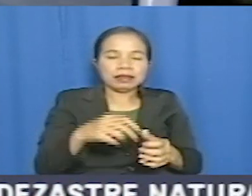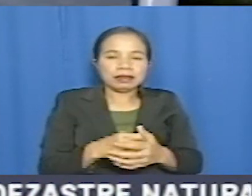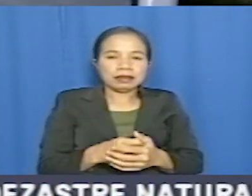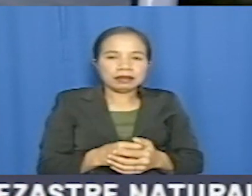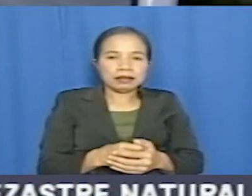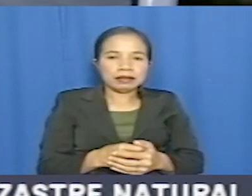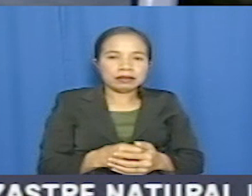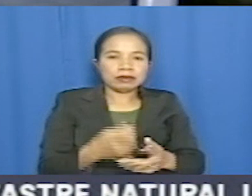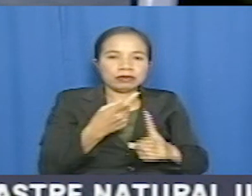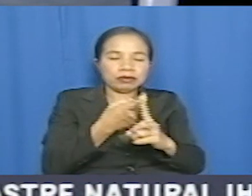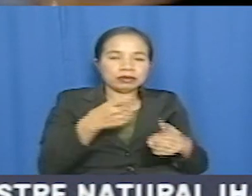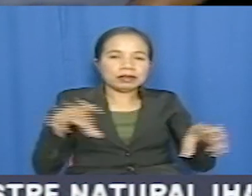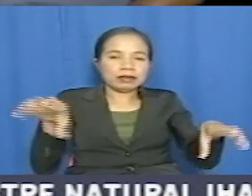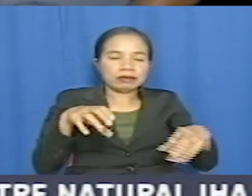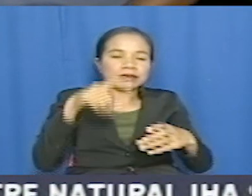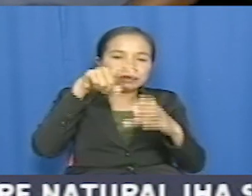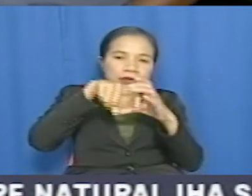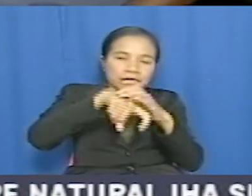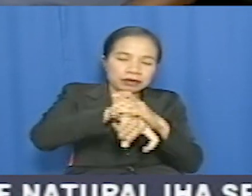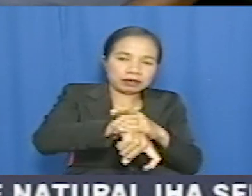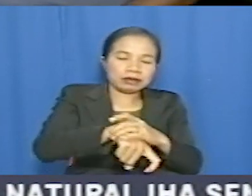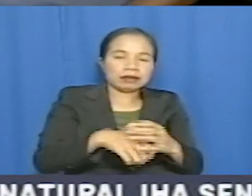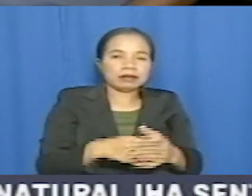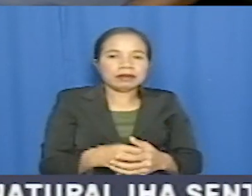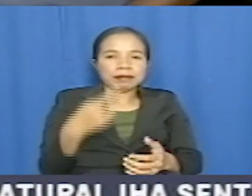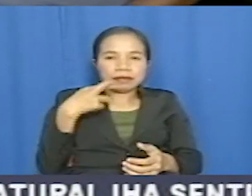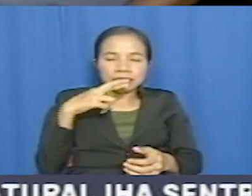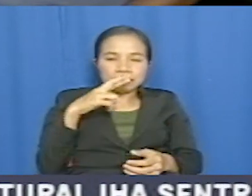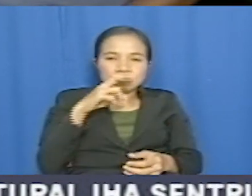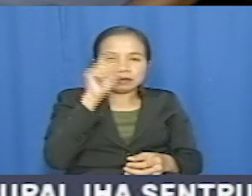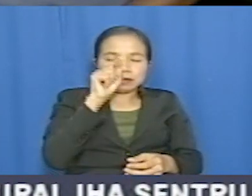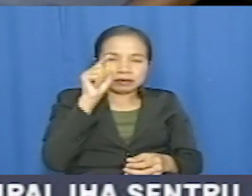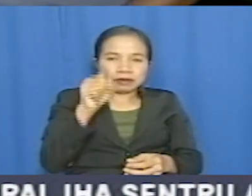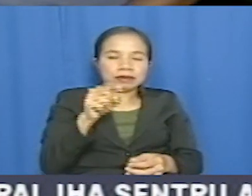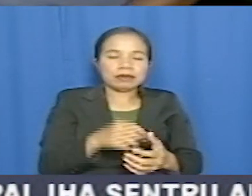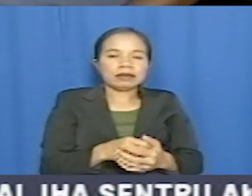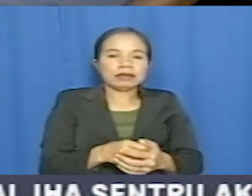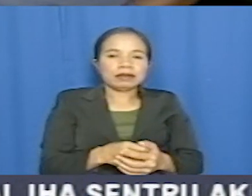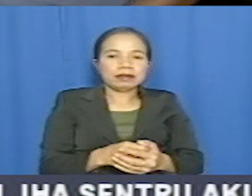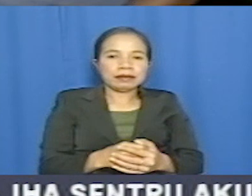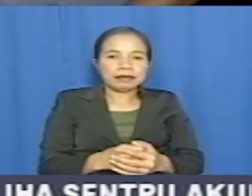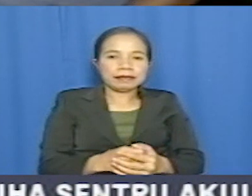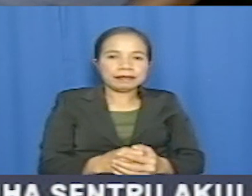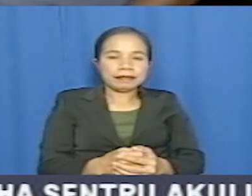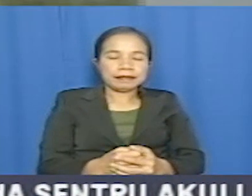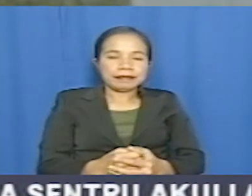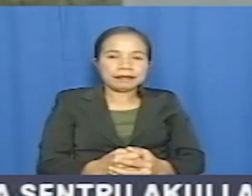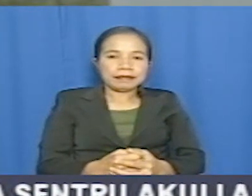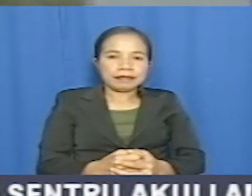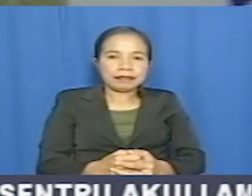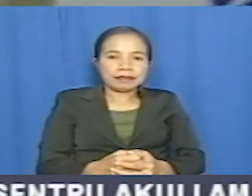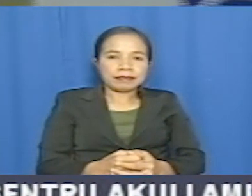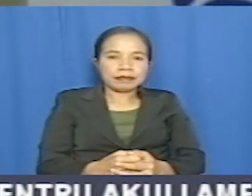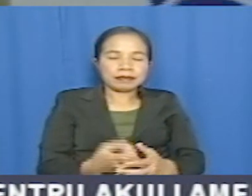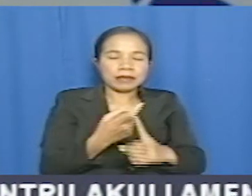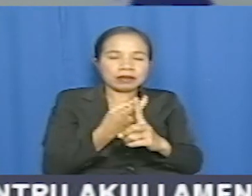sernene mayu si sistema petroleo ida agora si tu preguntas magne será que sistema petroleo ner la rajon tiona makania sulisai mayu